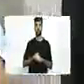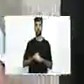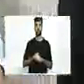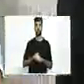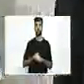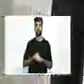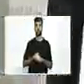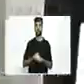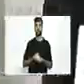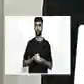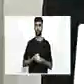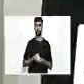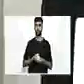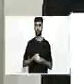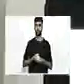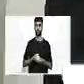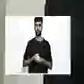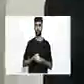projeto